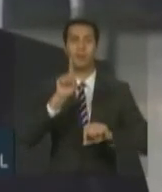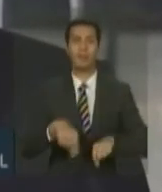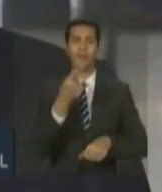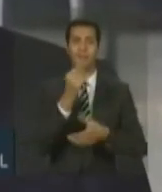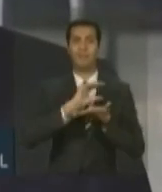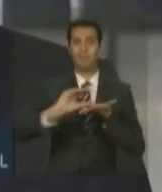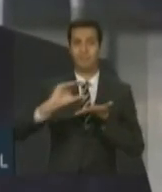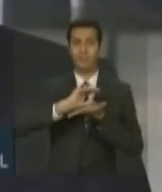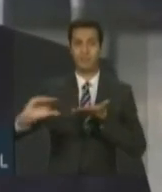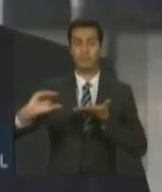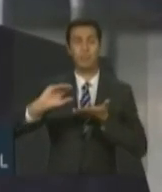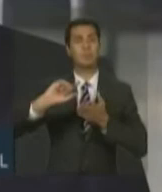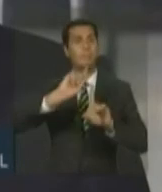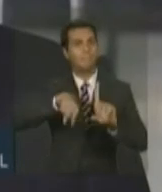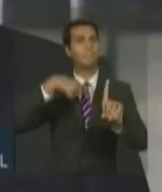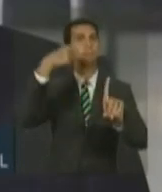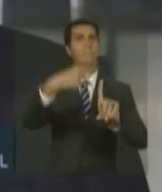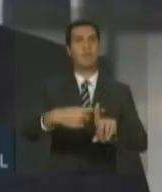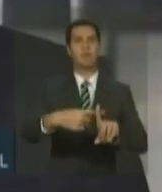mais complexo,